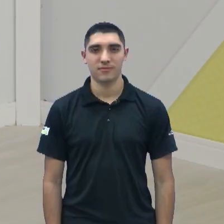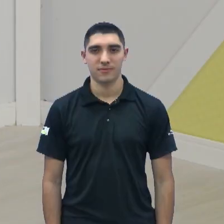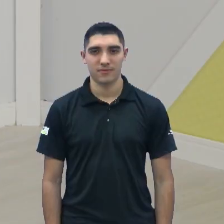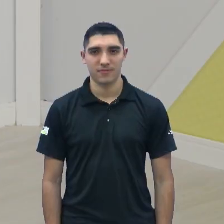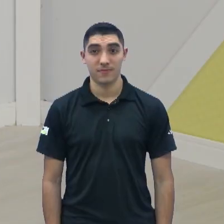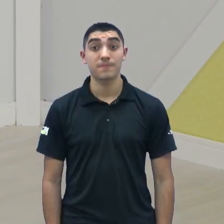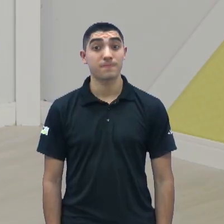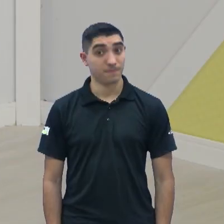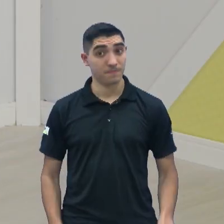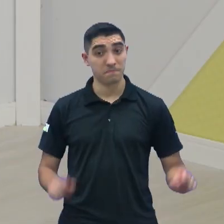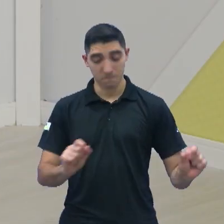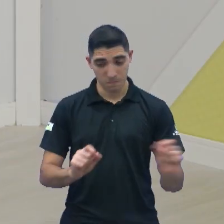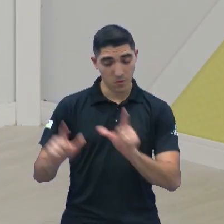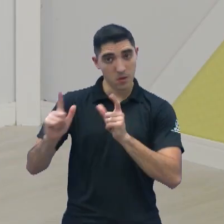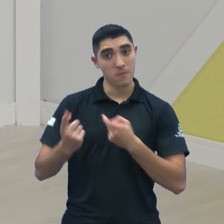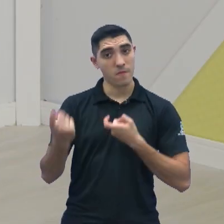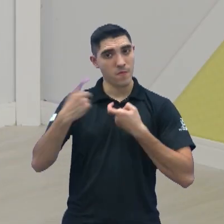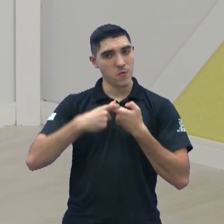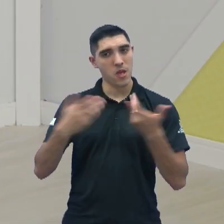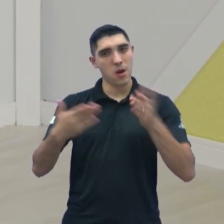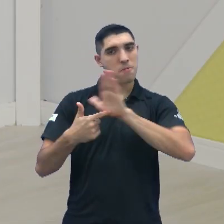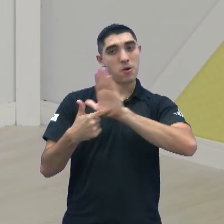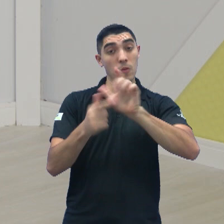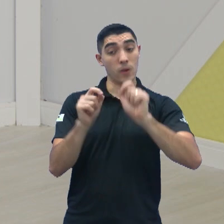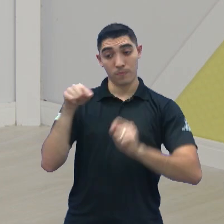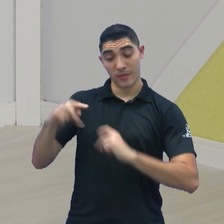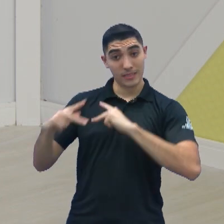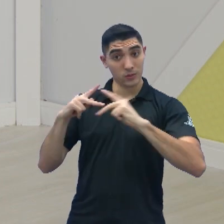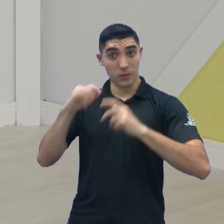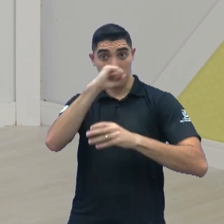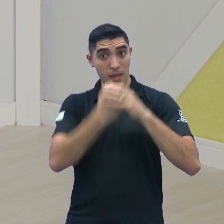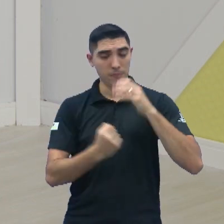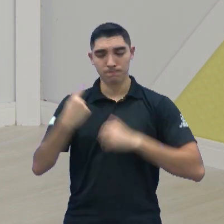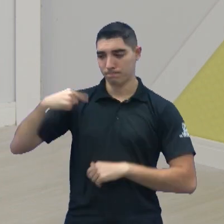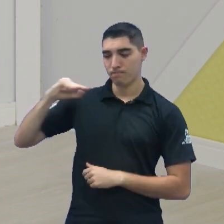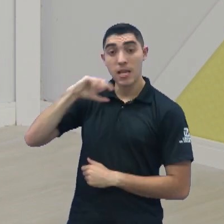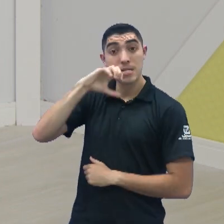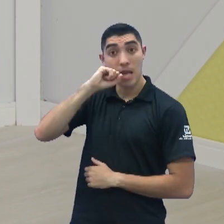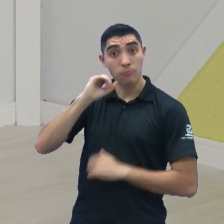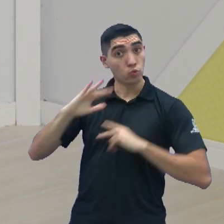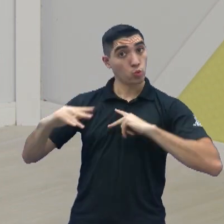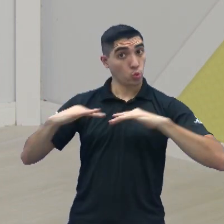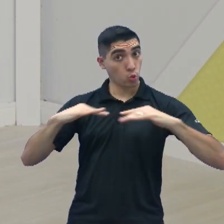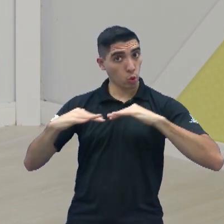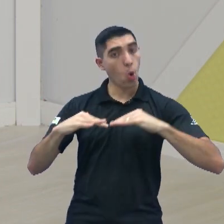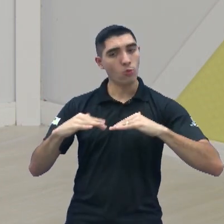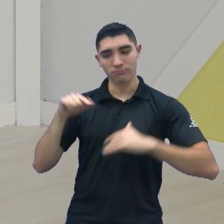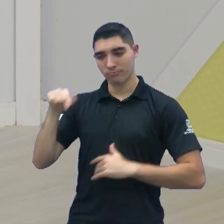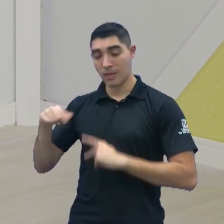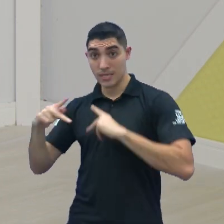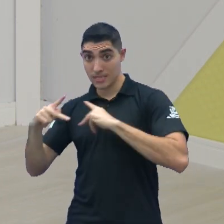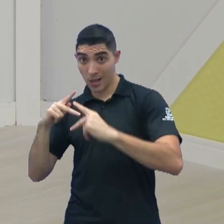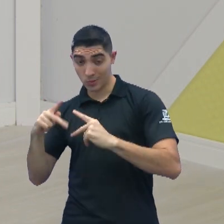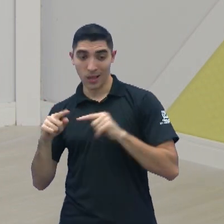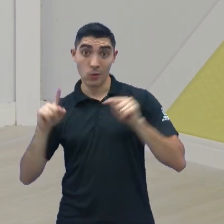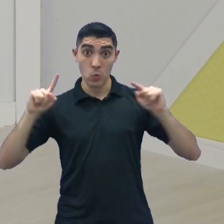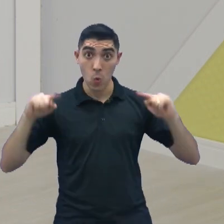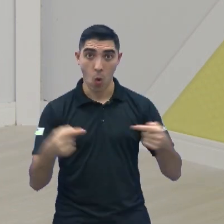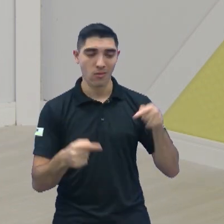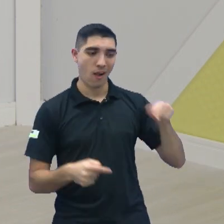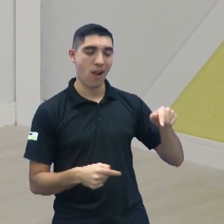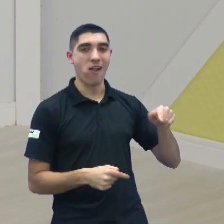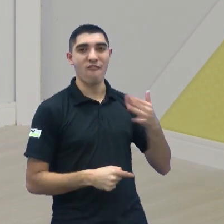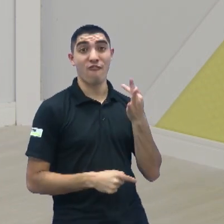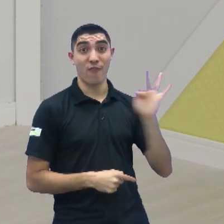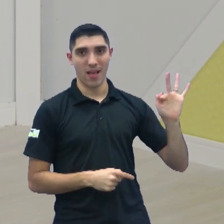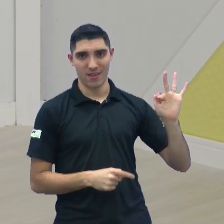Muito bem, estamos de volta com a Hora do Esporte, falando agora de basquete. No sábado, o São José encarou o atual campeão paulista, o Franca, na abertura